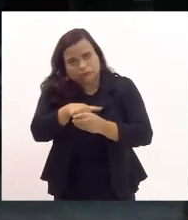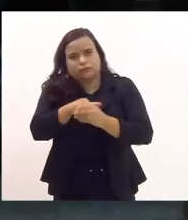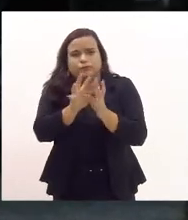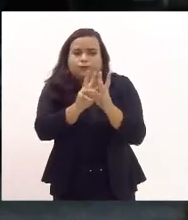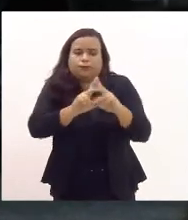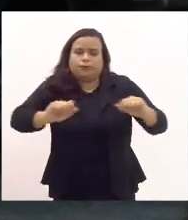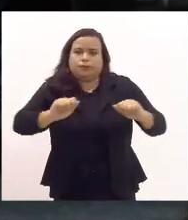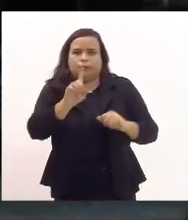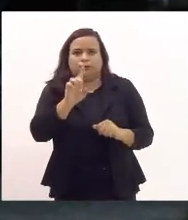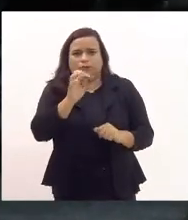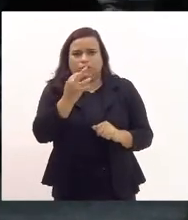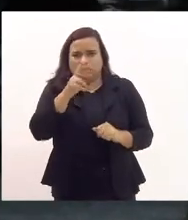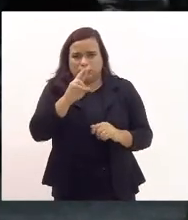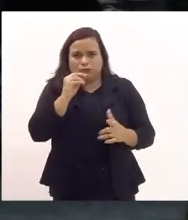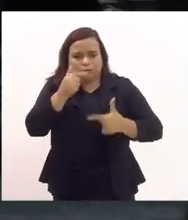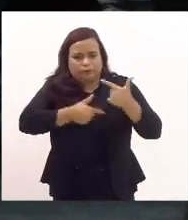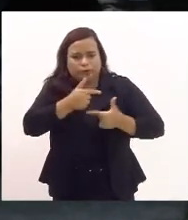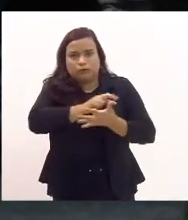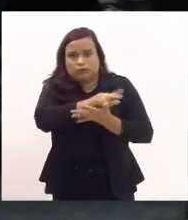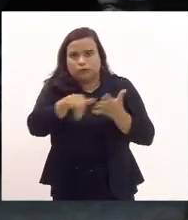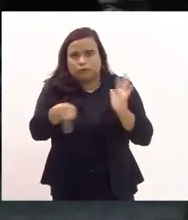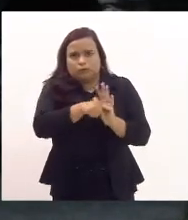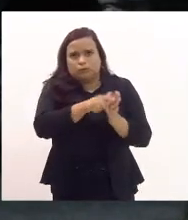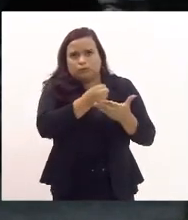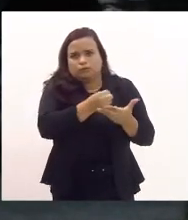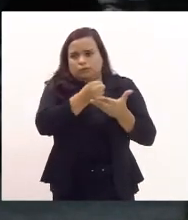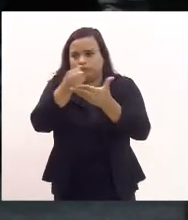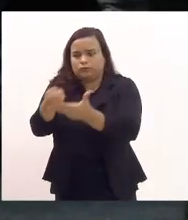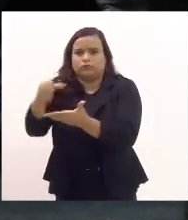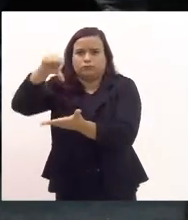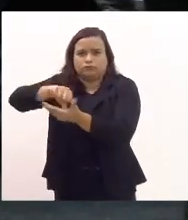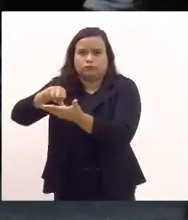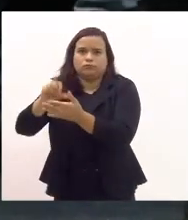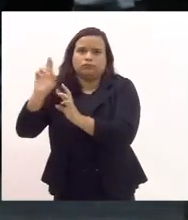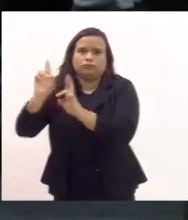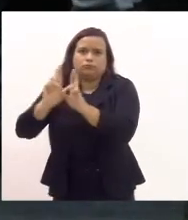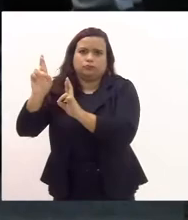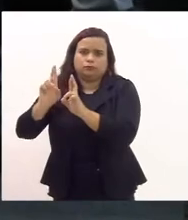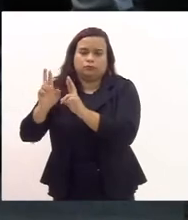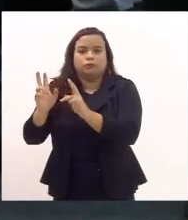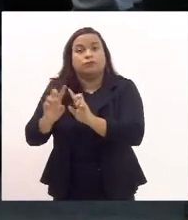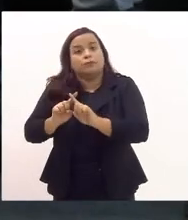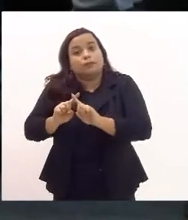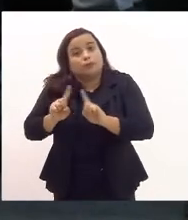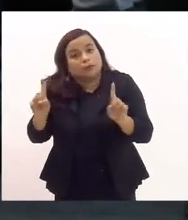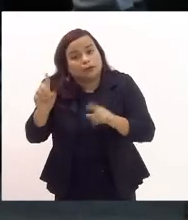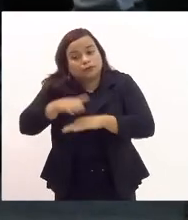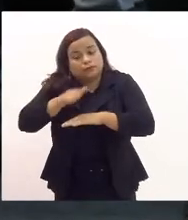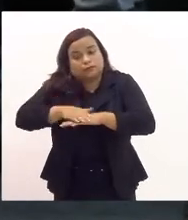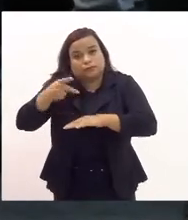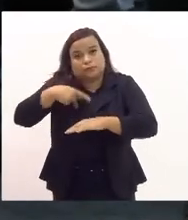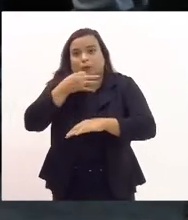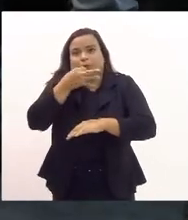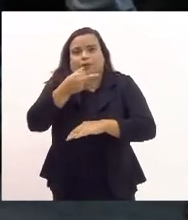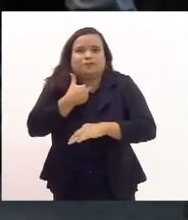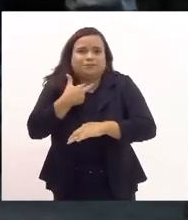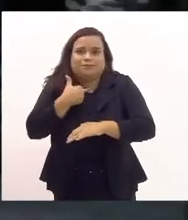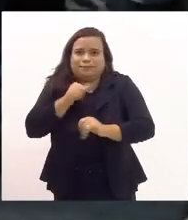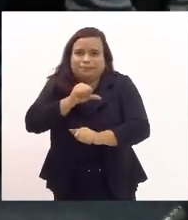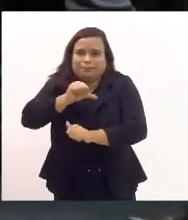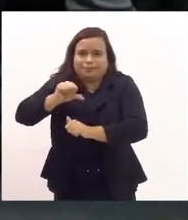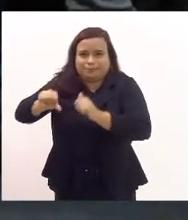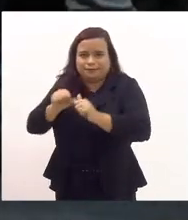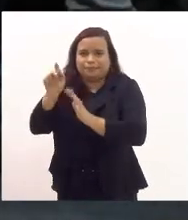extensão do Delta e as suas funções passar para agência reguladora entretanto não é esse o mote